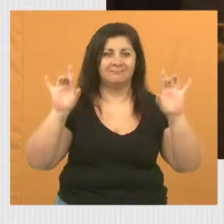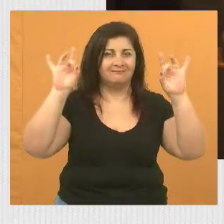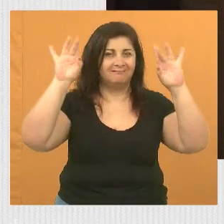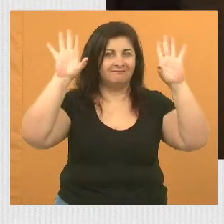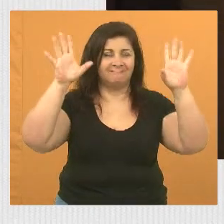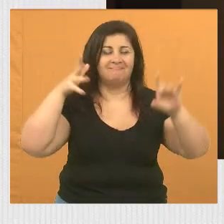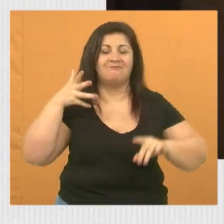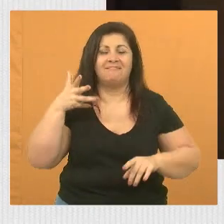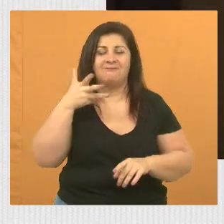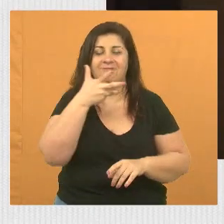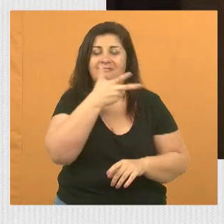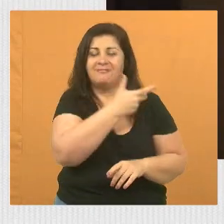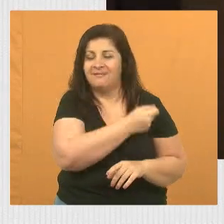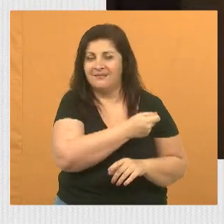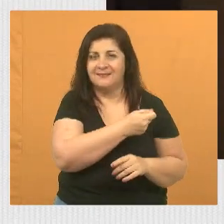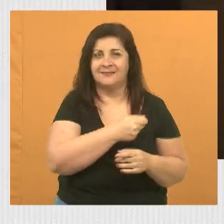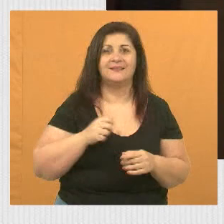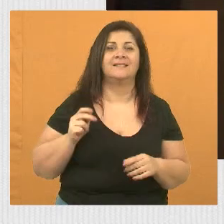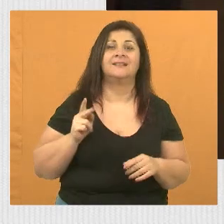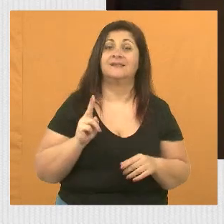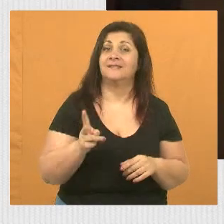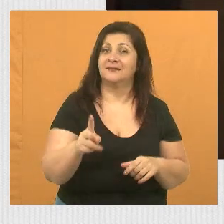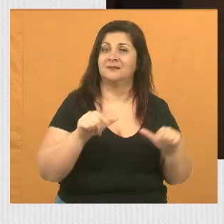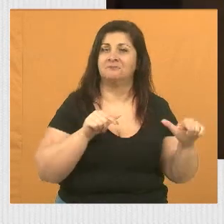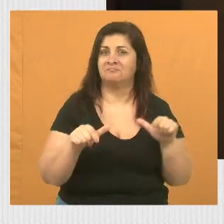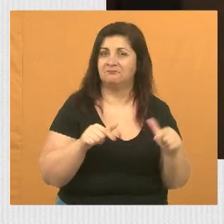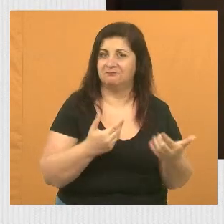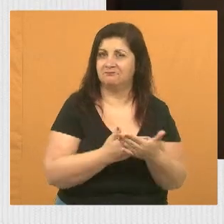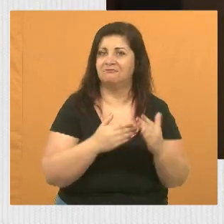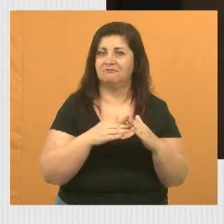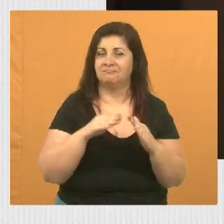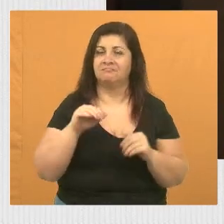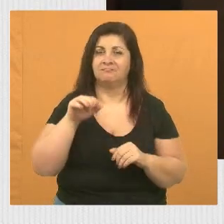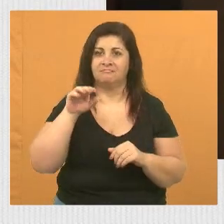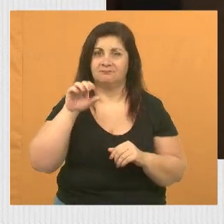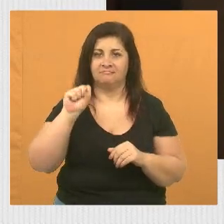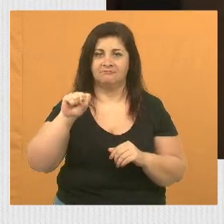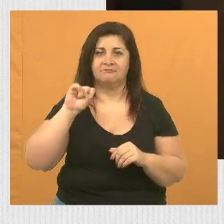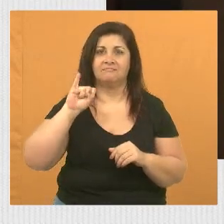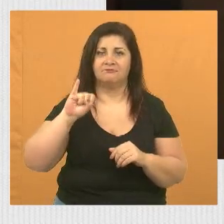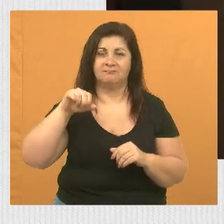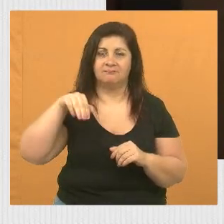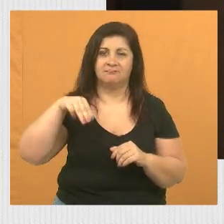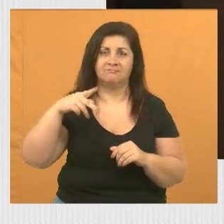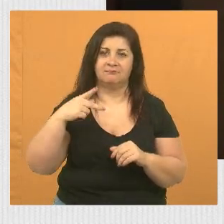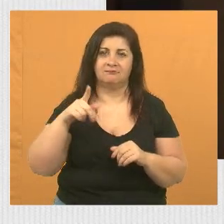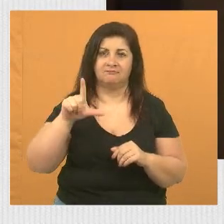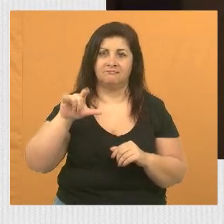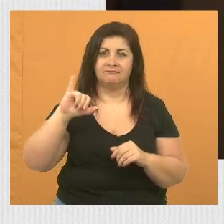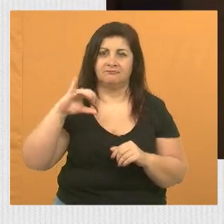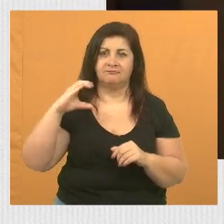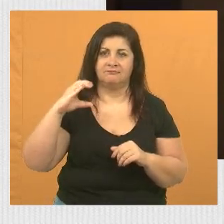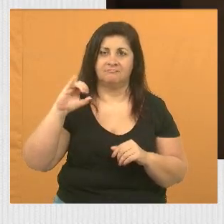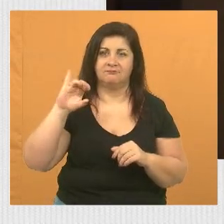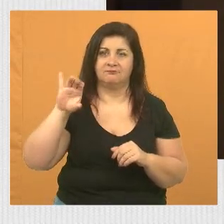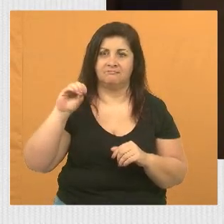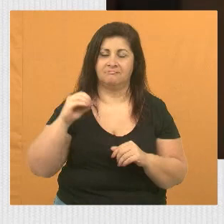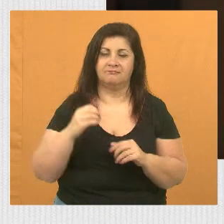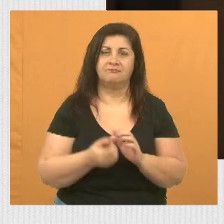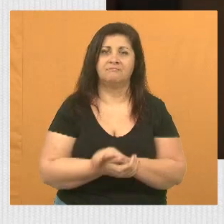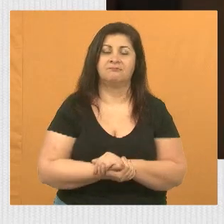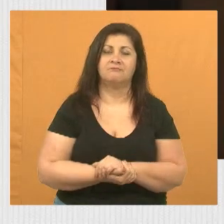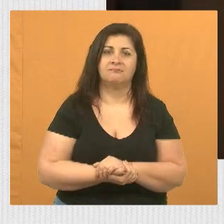Ela sempre trabalhou na Escola José Simplício, né, desde até a sua formação na escola, que é uma escola nova.